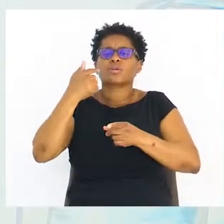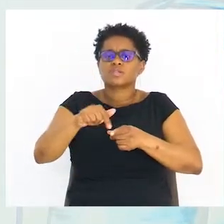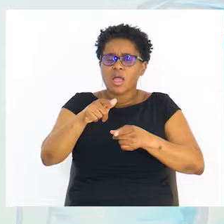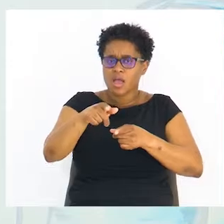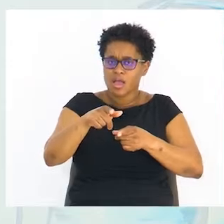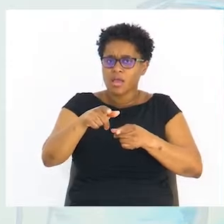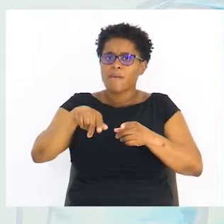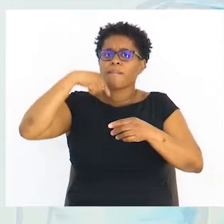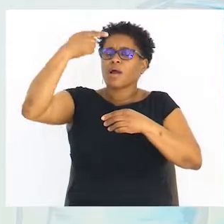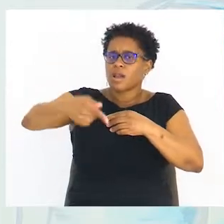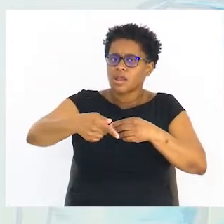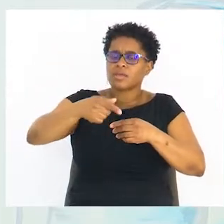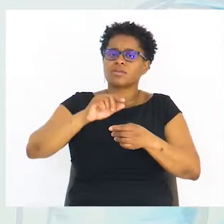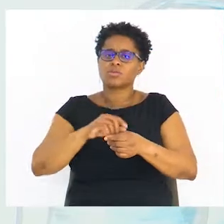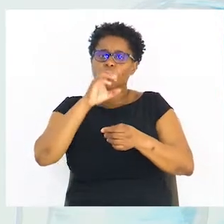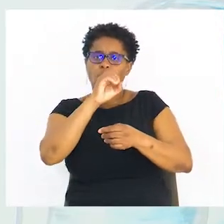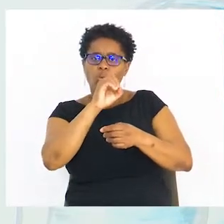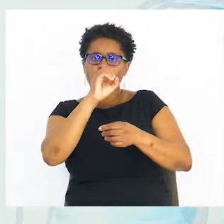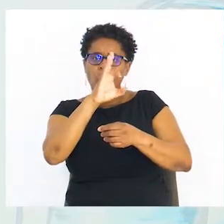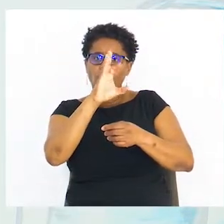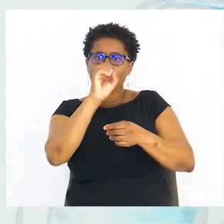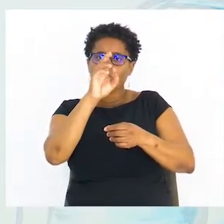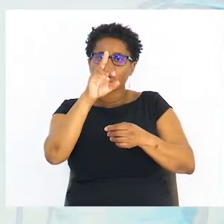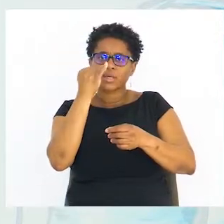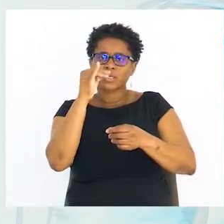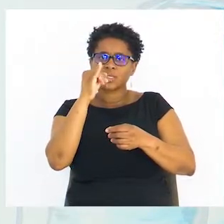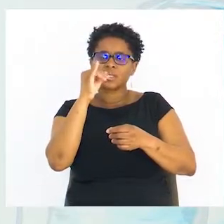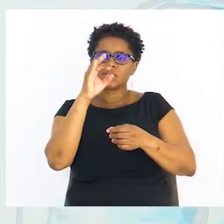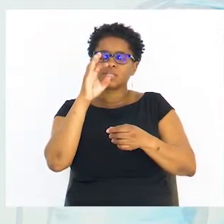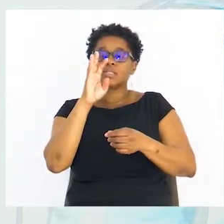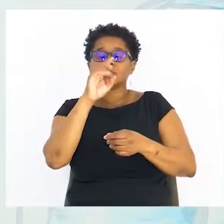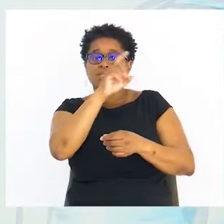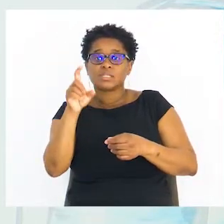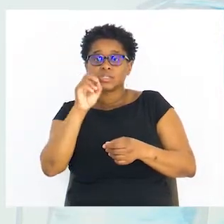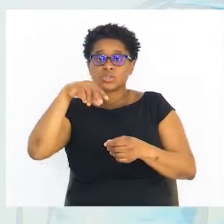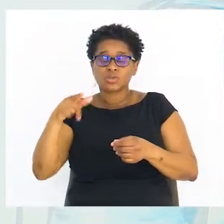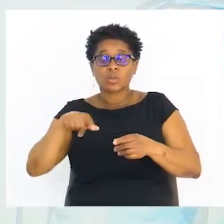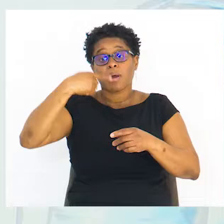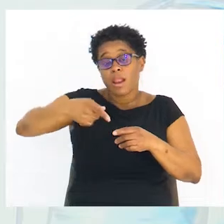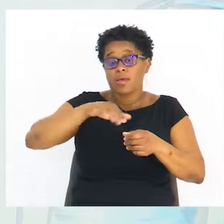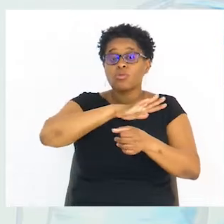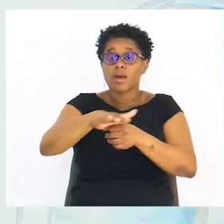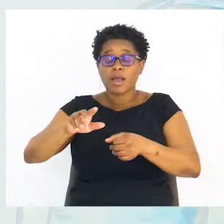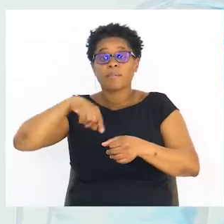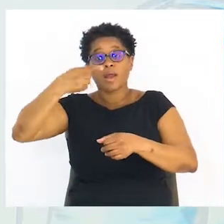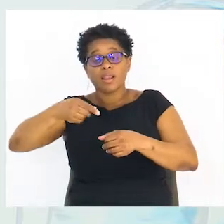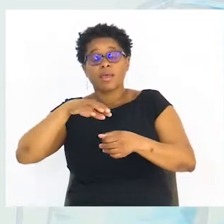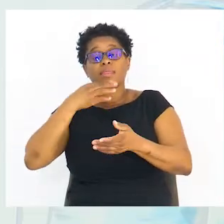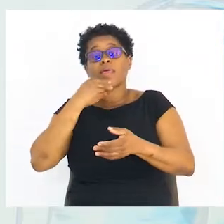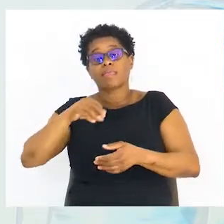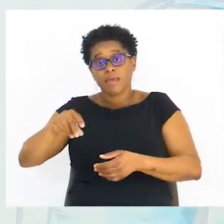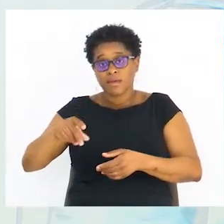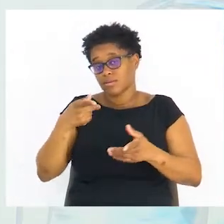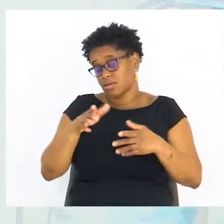se está para além do horizonte, para além do mar, para além da terra. Portanto, nesta feita,